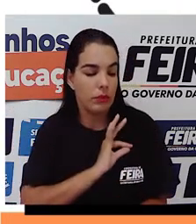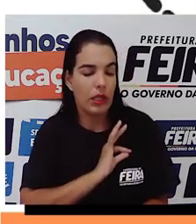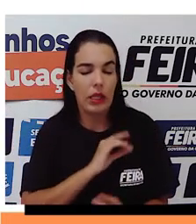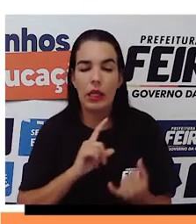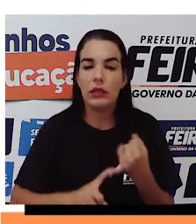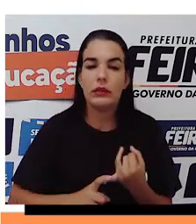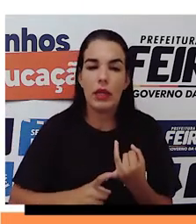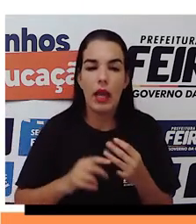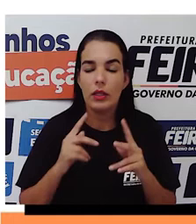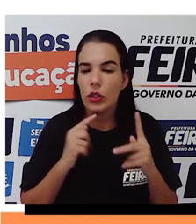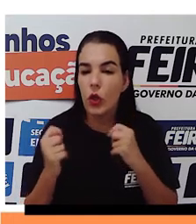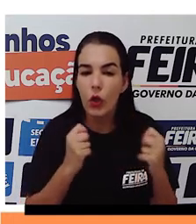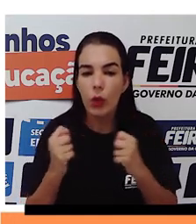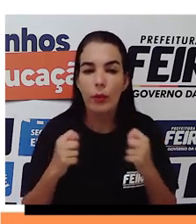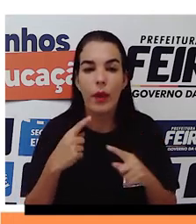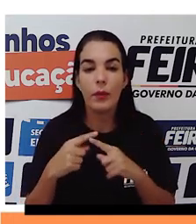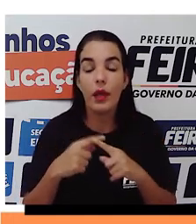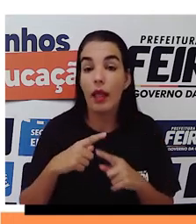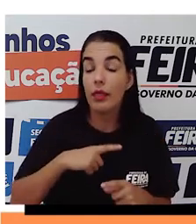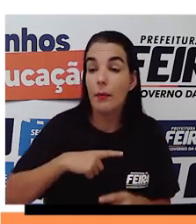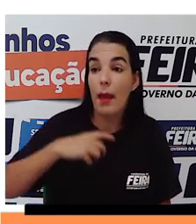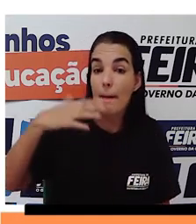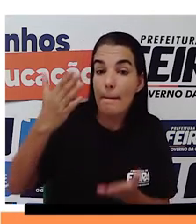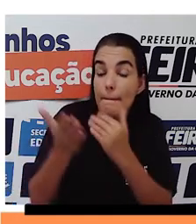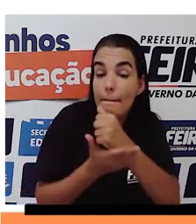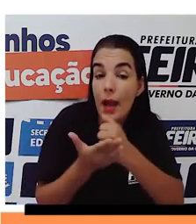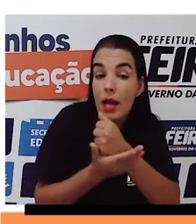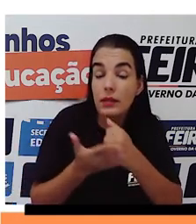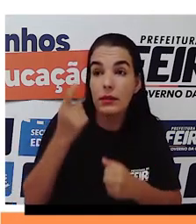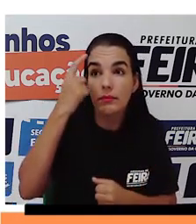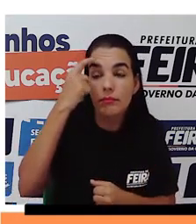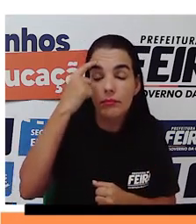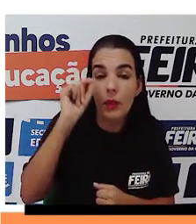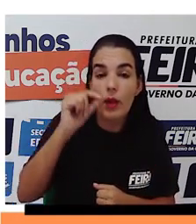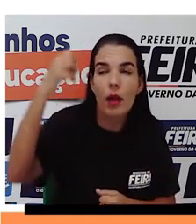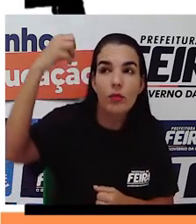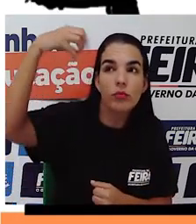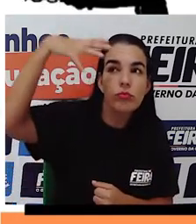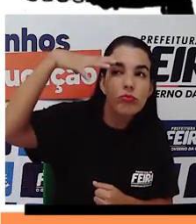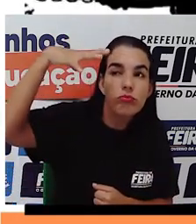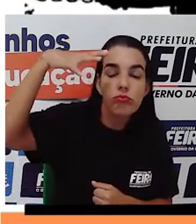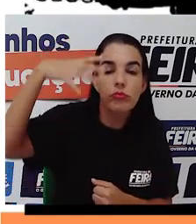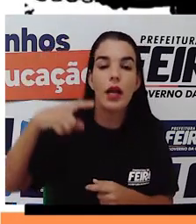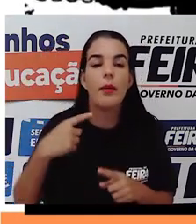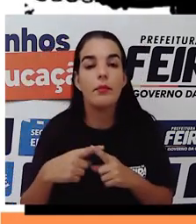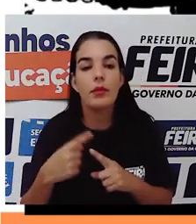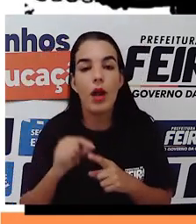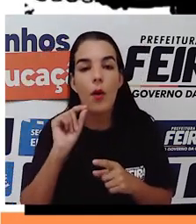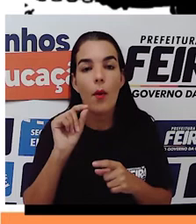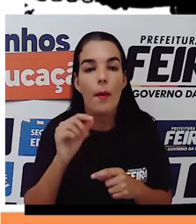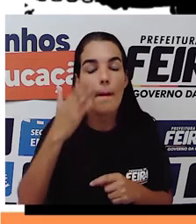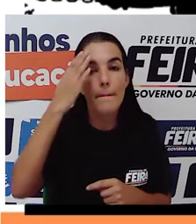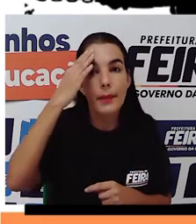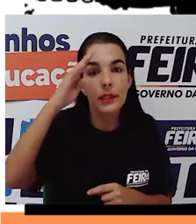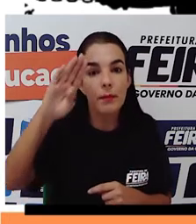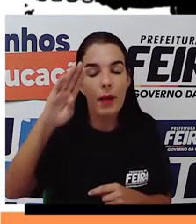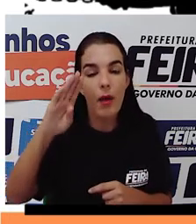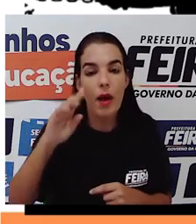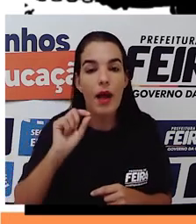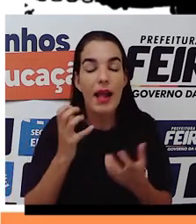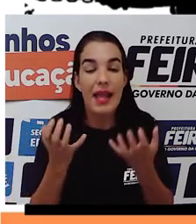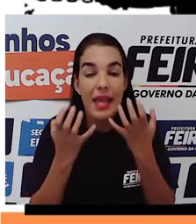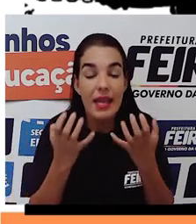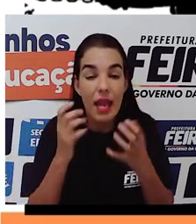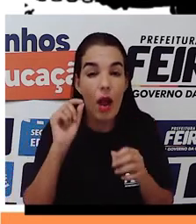como base ideológica as ideias iluministas. O principal objetivo da revolta era libertar o Brasil do domínio de